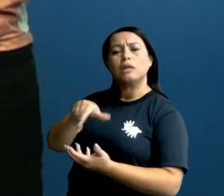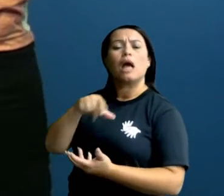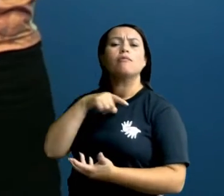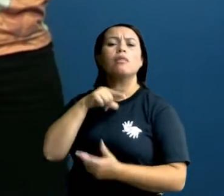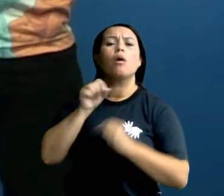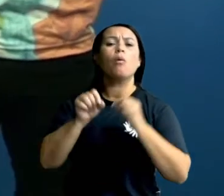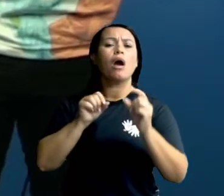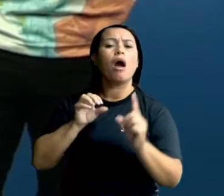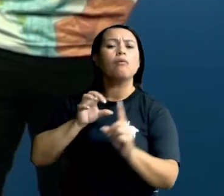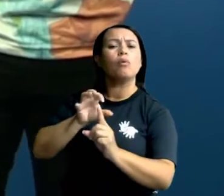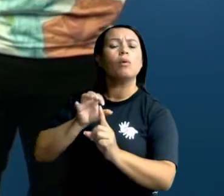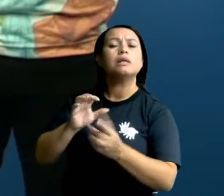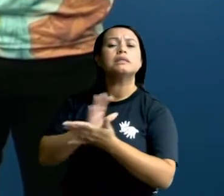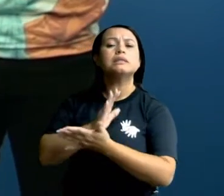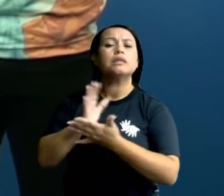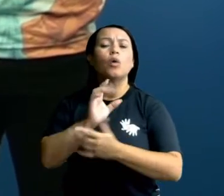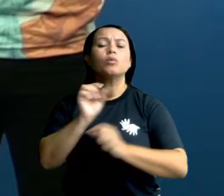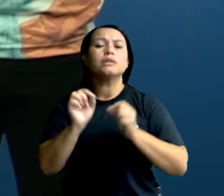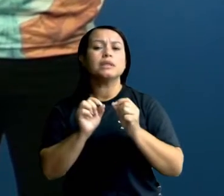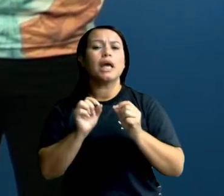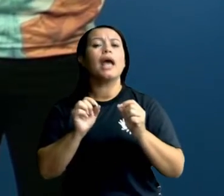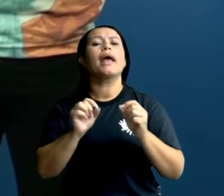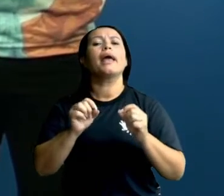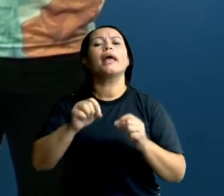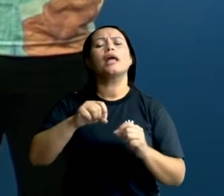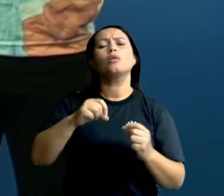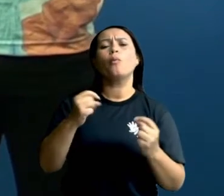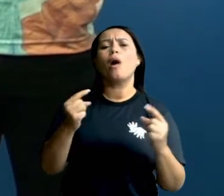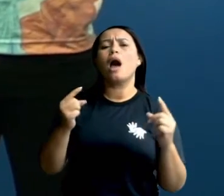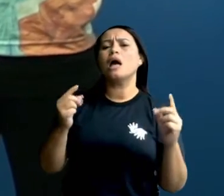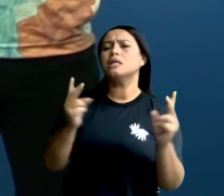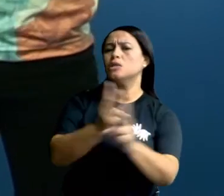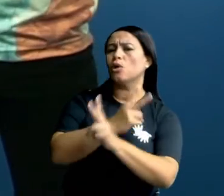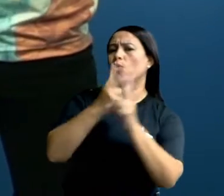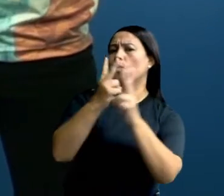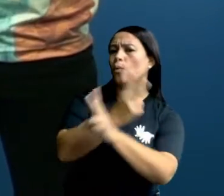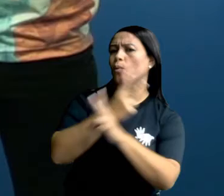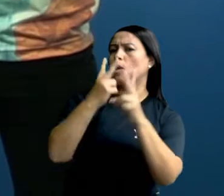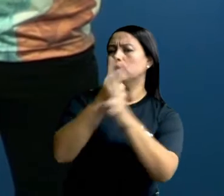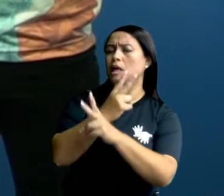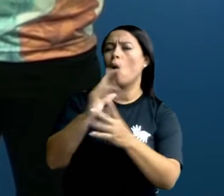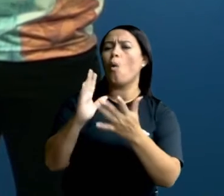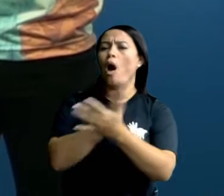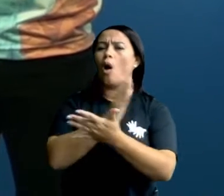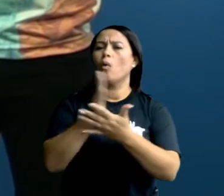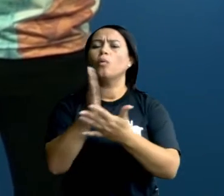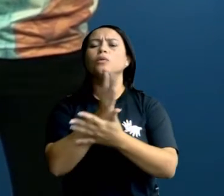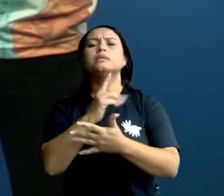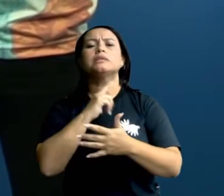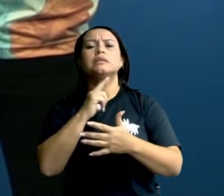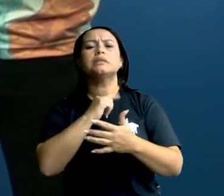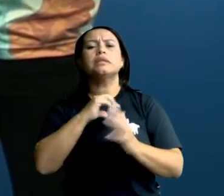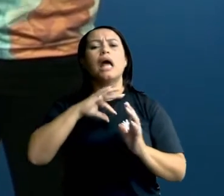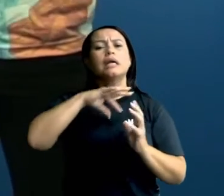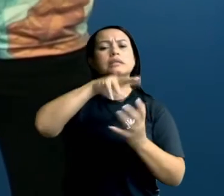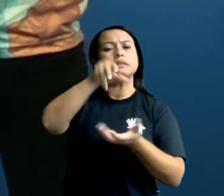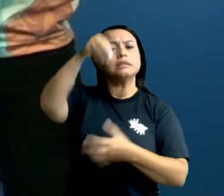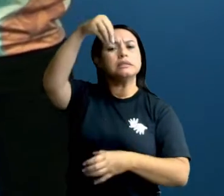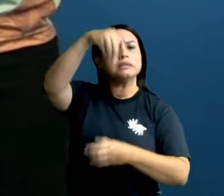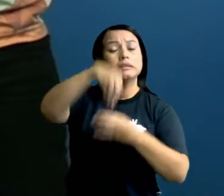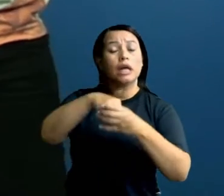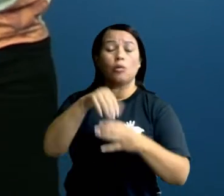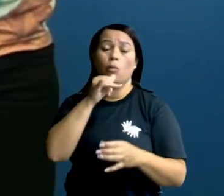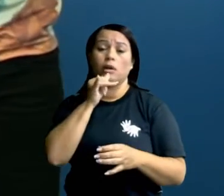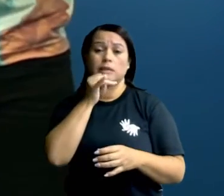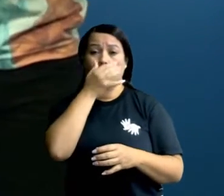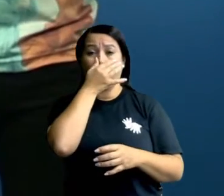diretamente em algumas células de circulação atmosférica, ou seja, em alguns ventos que atuam em níveis globais na Terra, como,